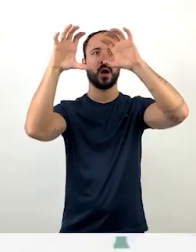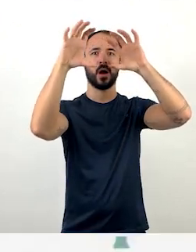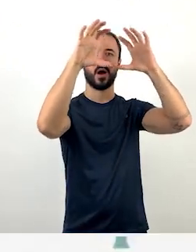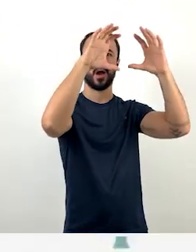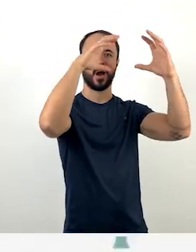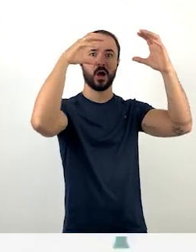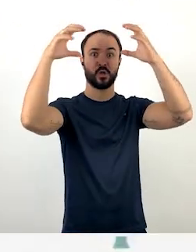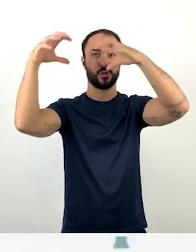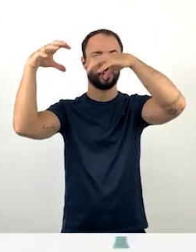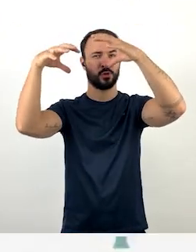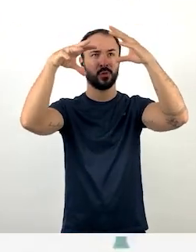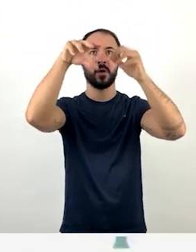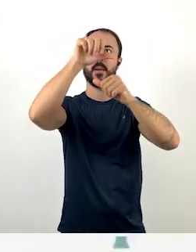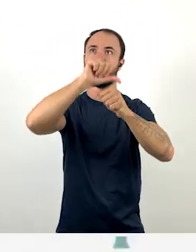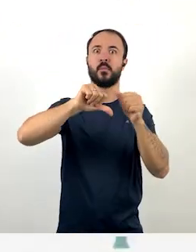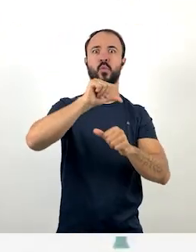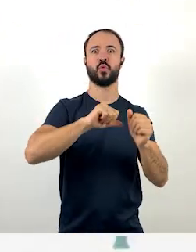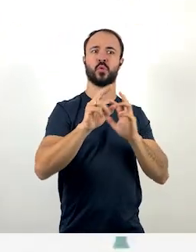Smith, em